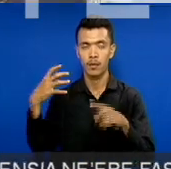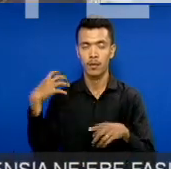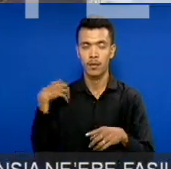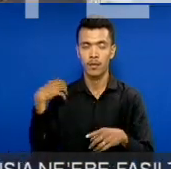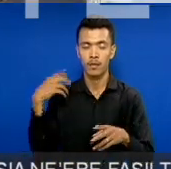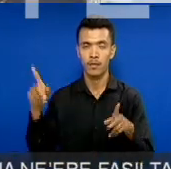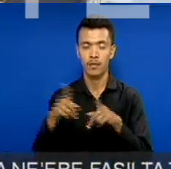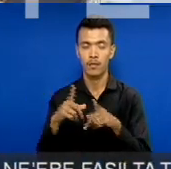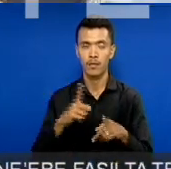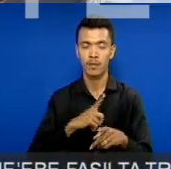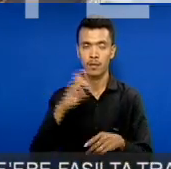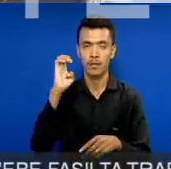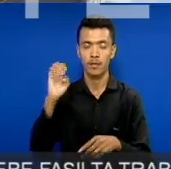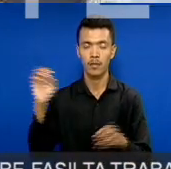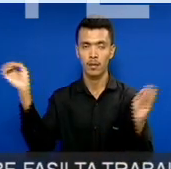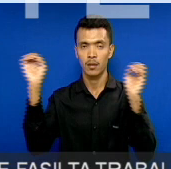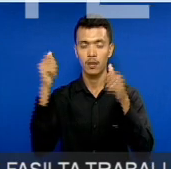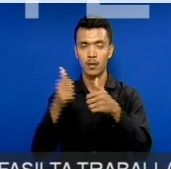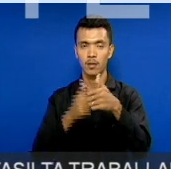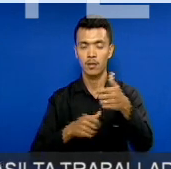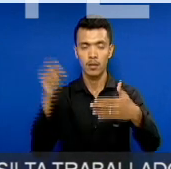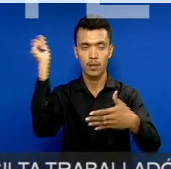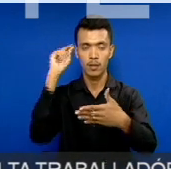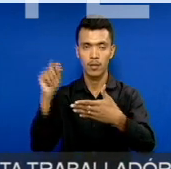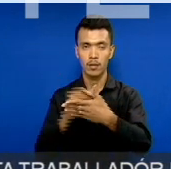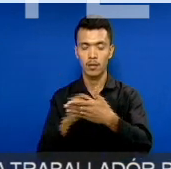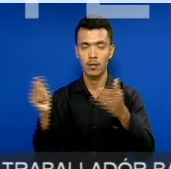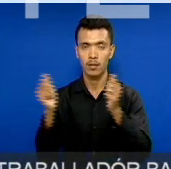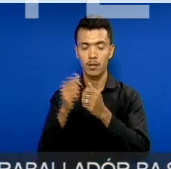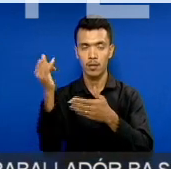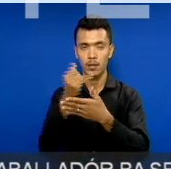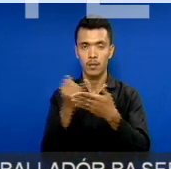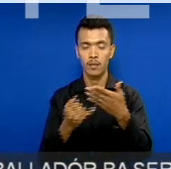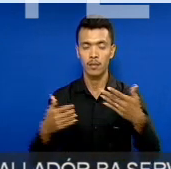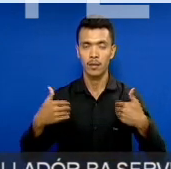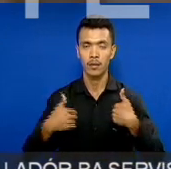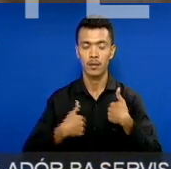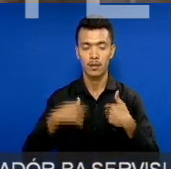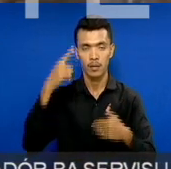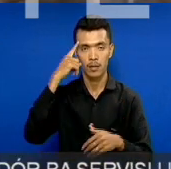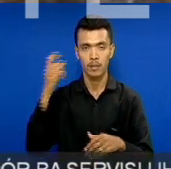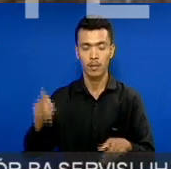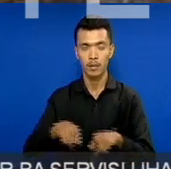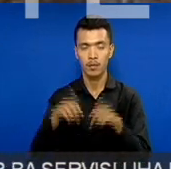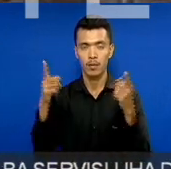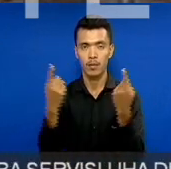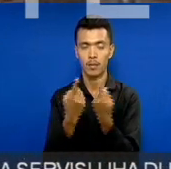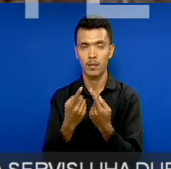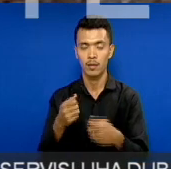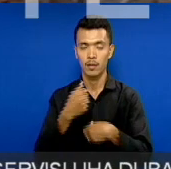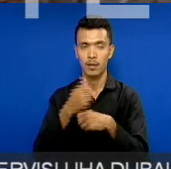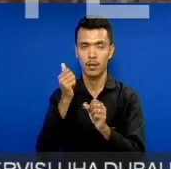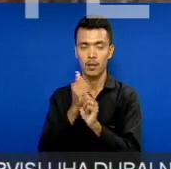administração posto Lequidoe, latuir contrato no Bioqui, Nebeiha. Tambané, companhia construtora,